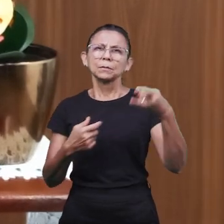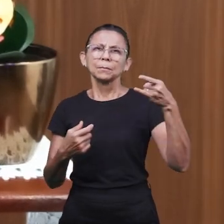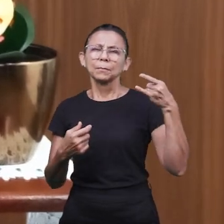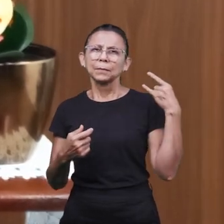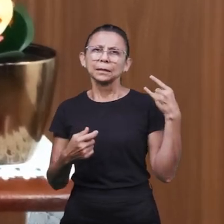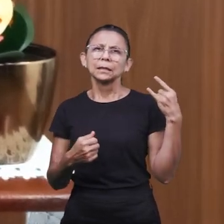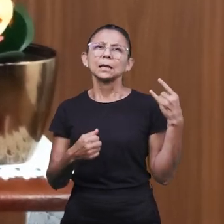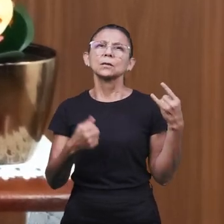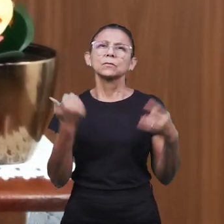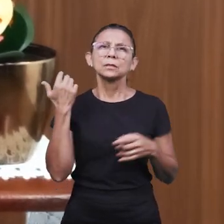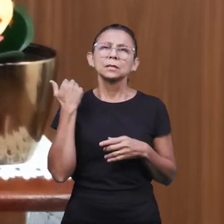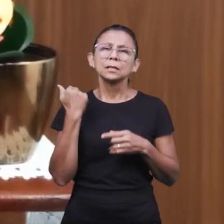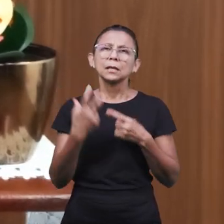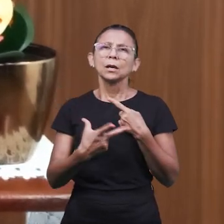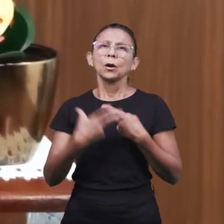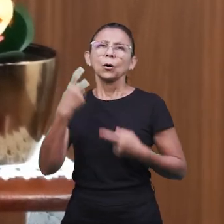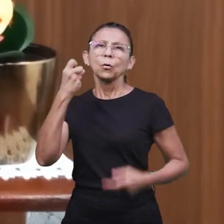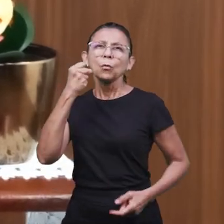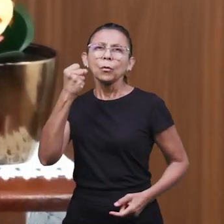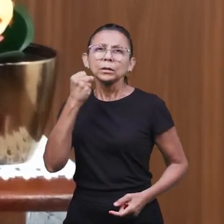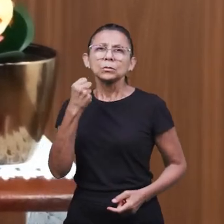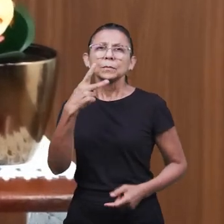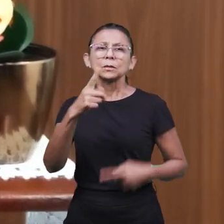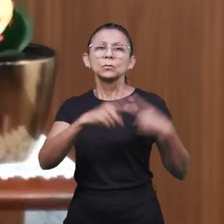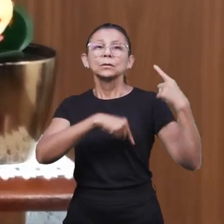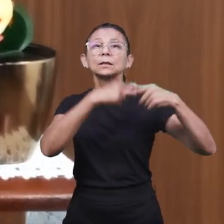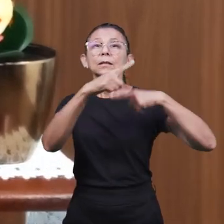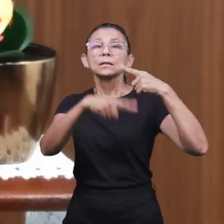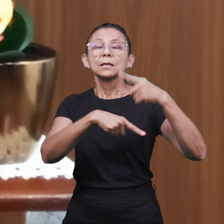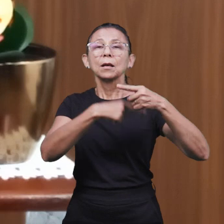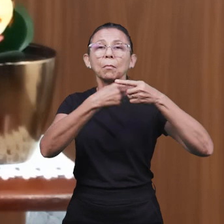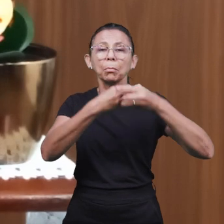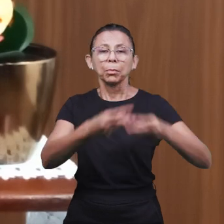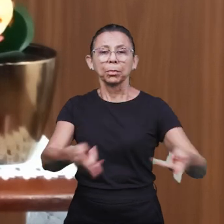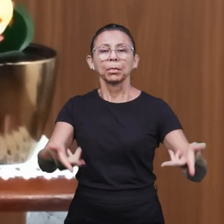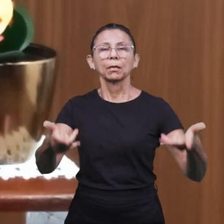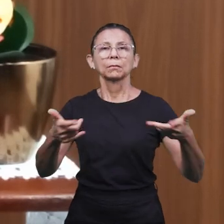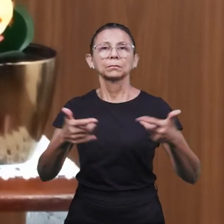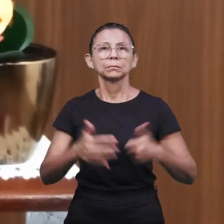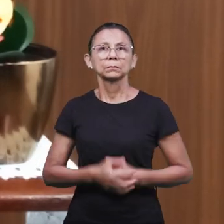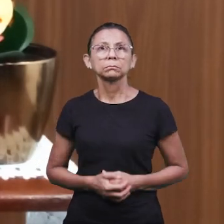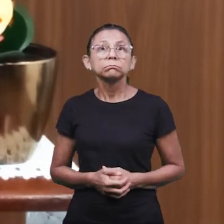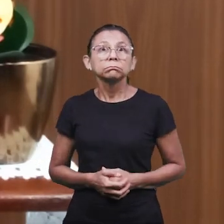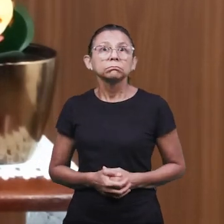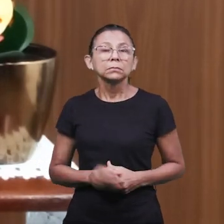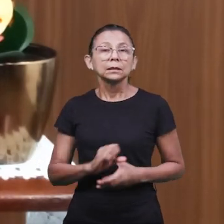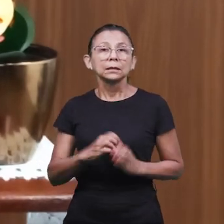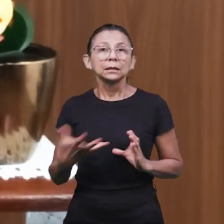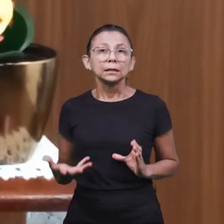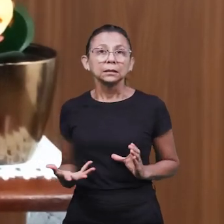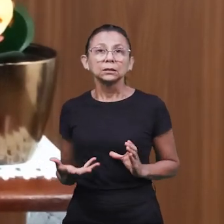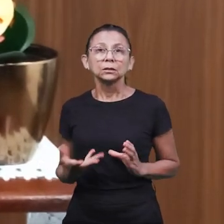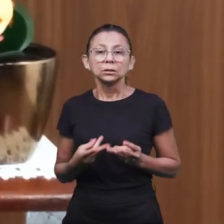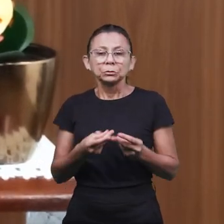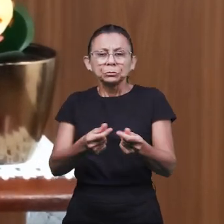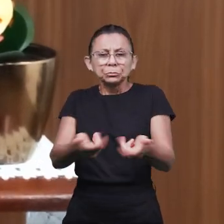longo da sua vida para a sua descendência, é descaracterizado. Quando estes valores